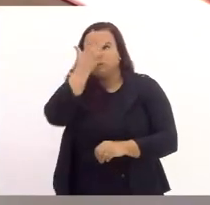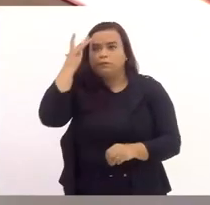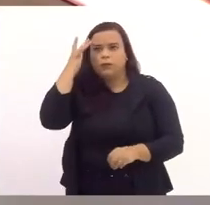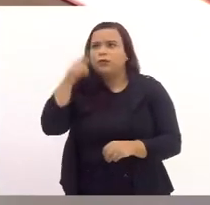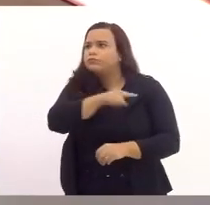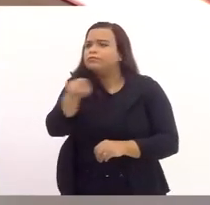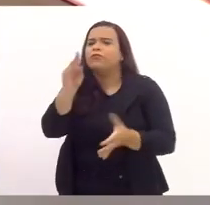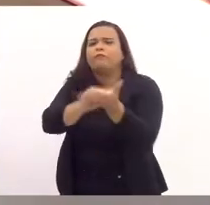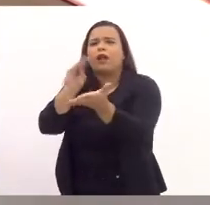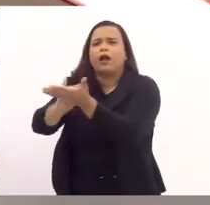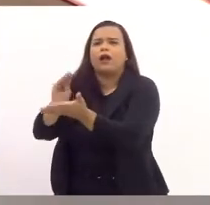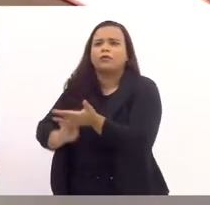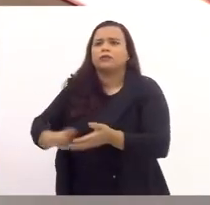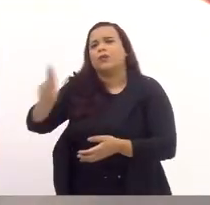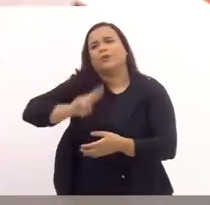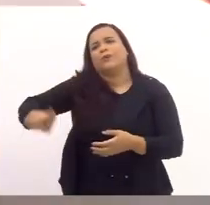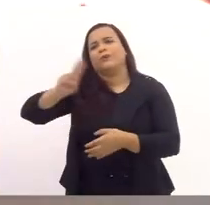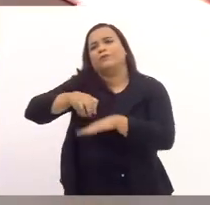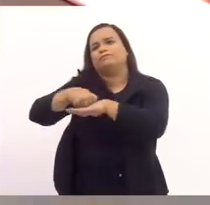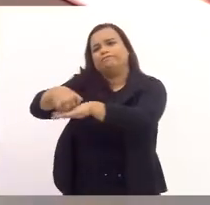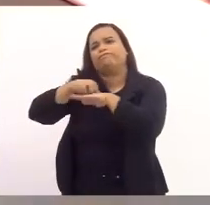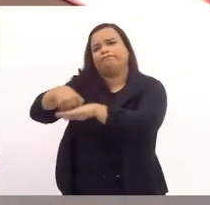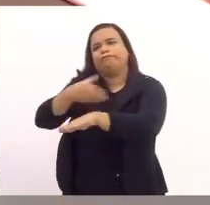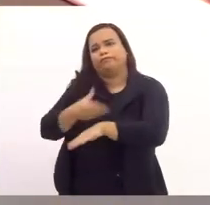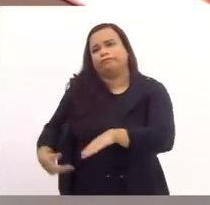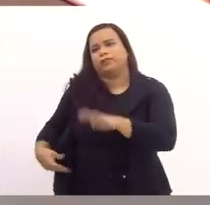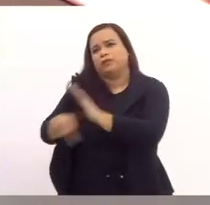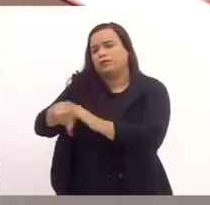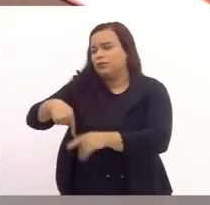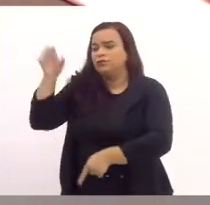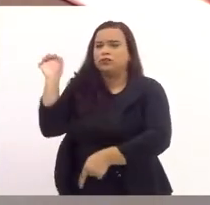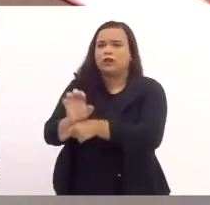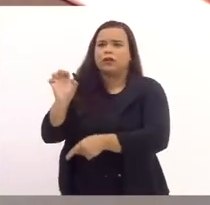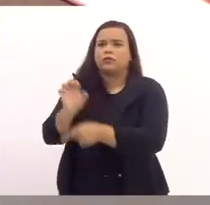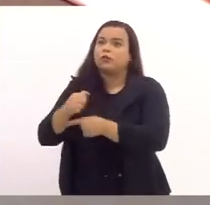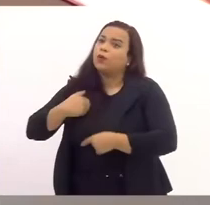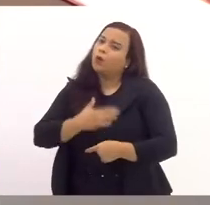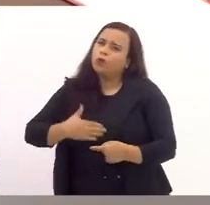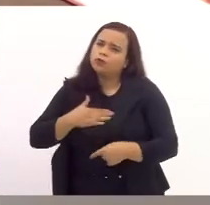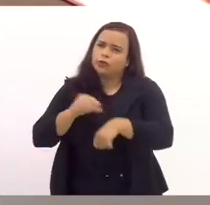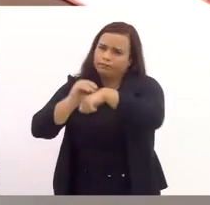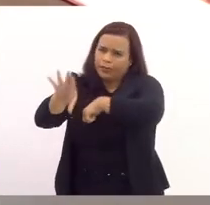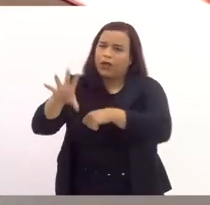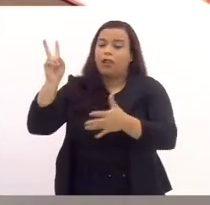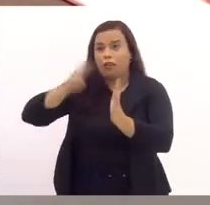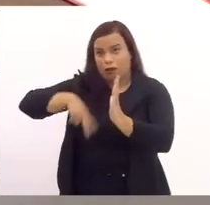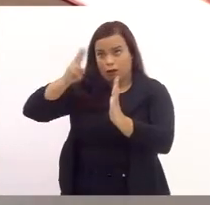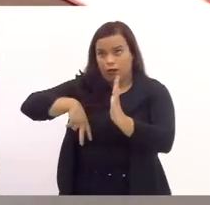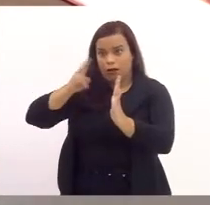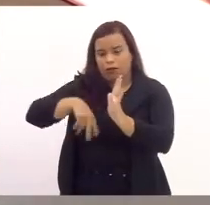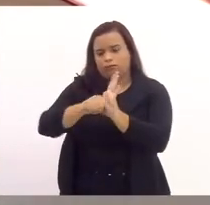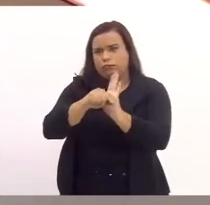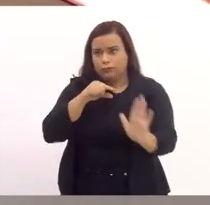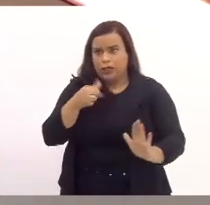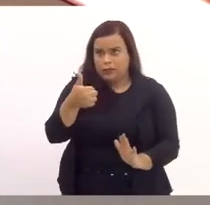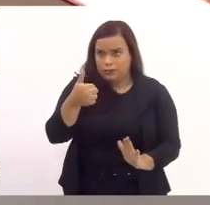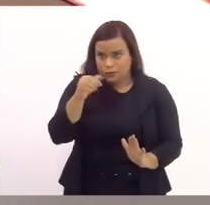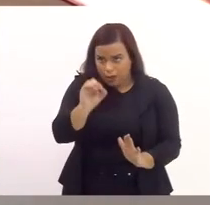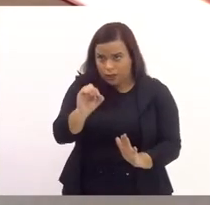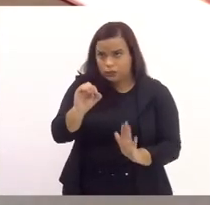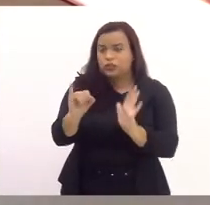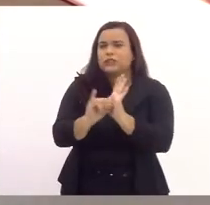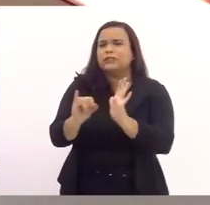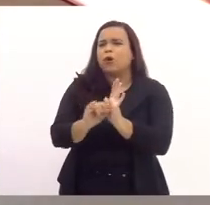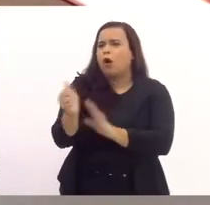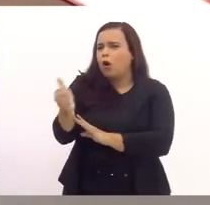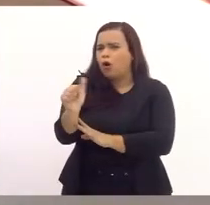usam o transporte público aqui no Estado. E aí eu gostaria aqui só de ler essa cláusula décima, inciso 11 do